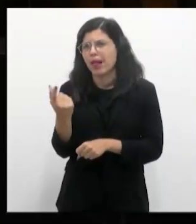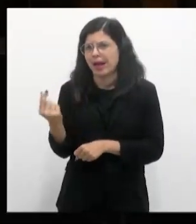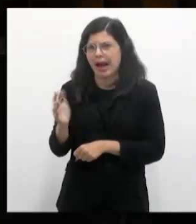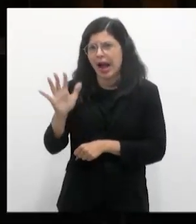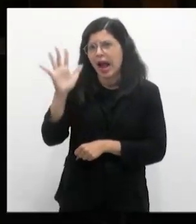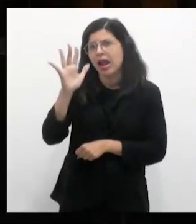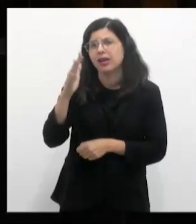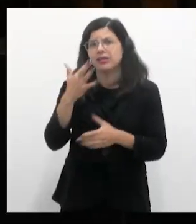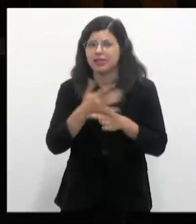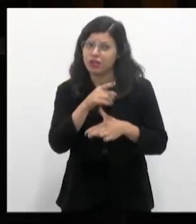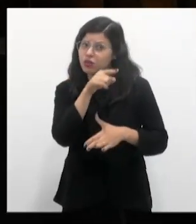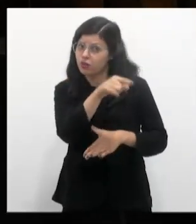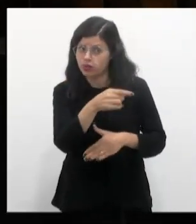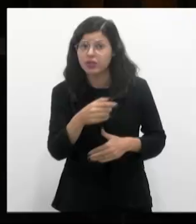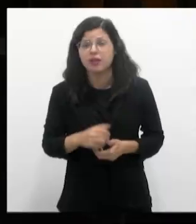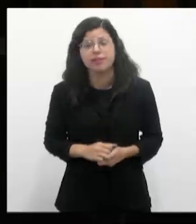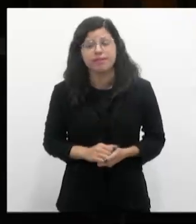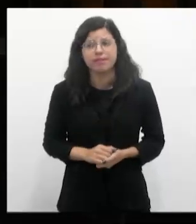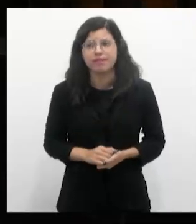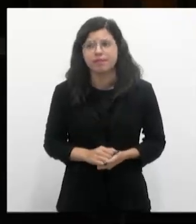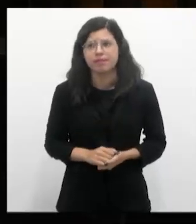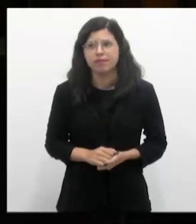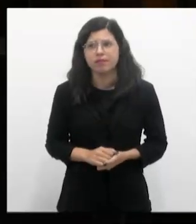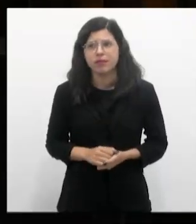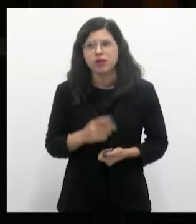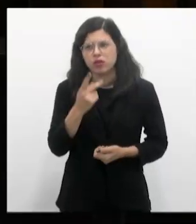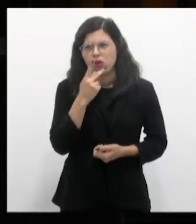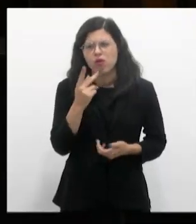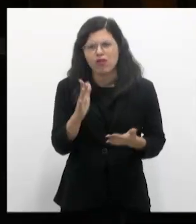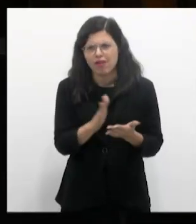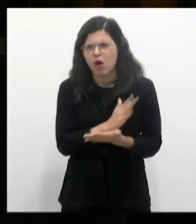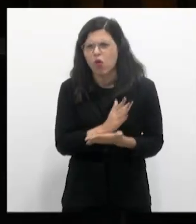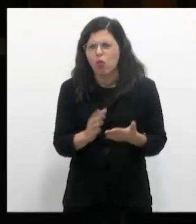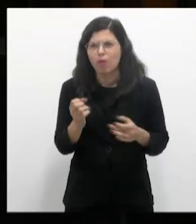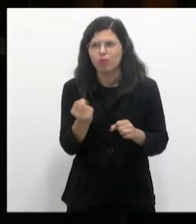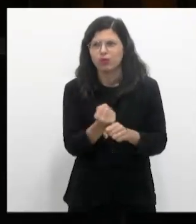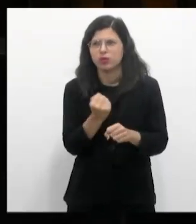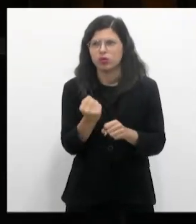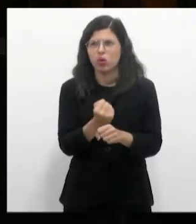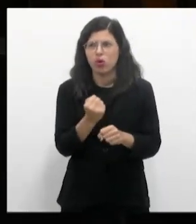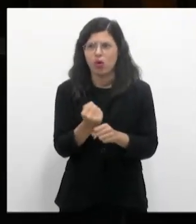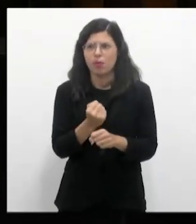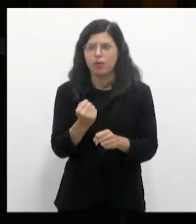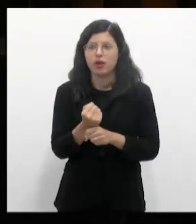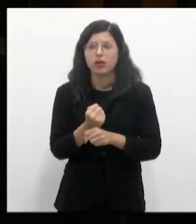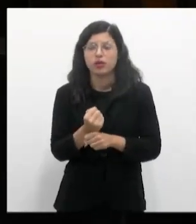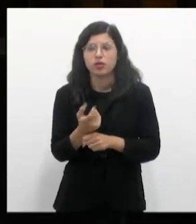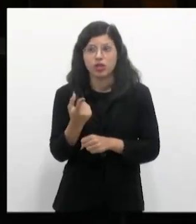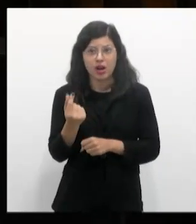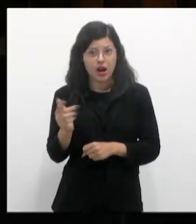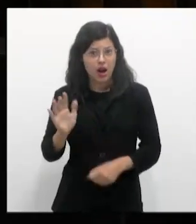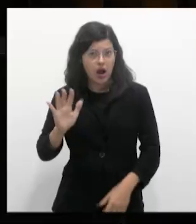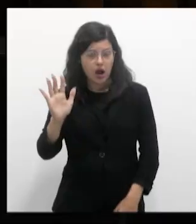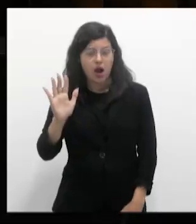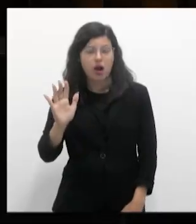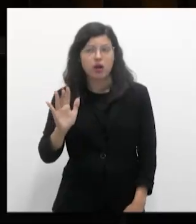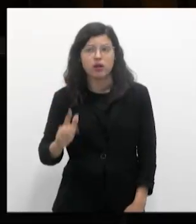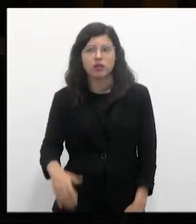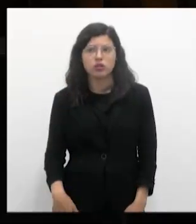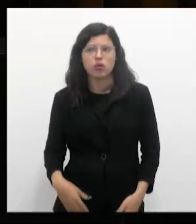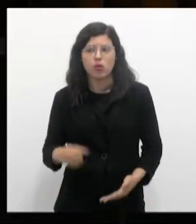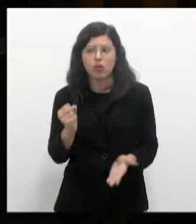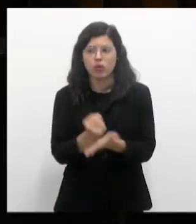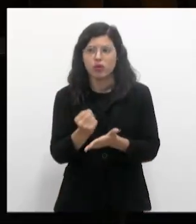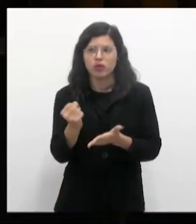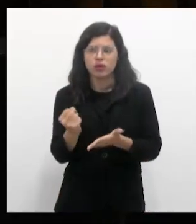você. E eu cito algumas obras superfaturadas,